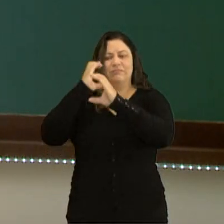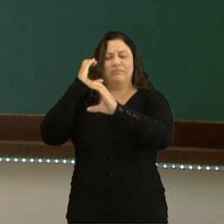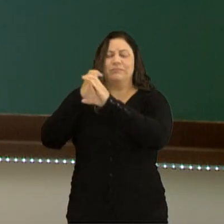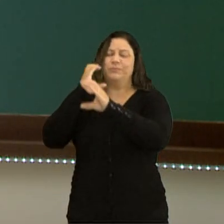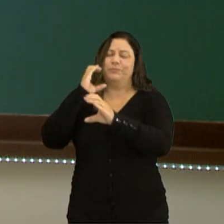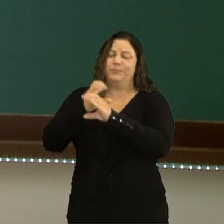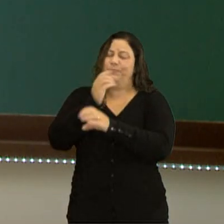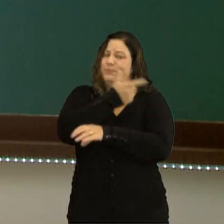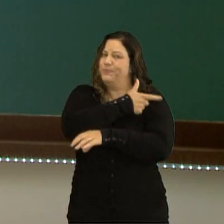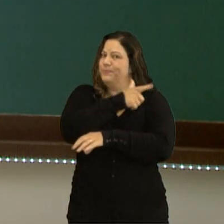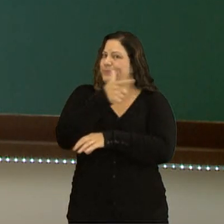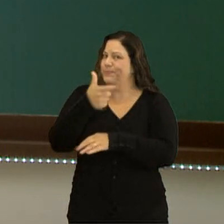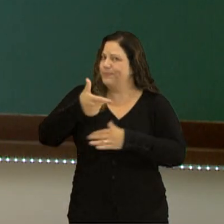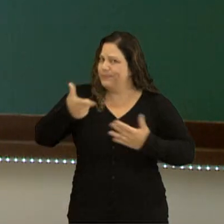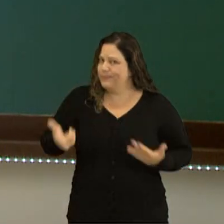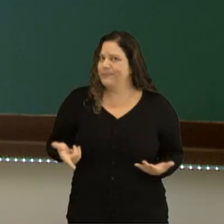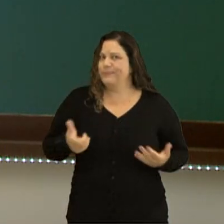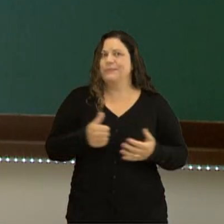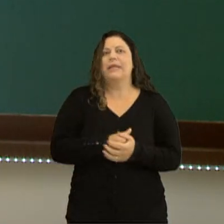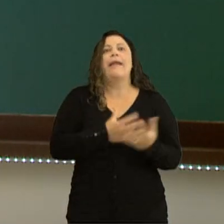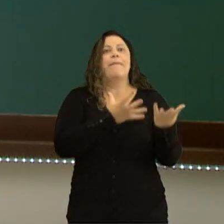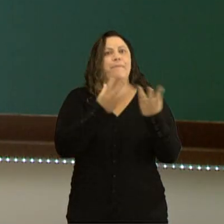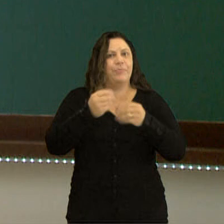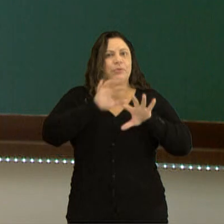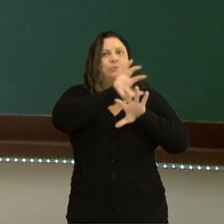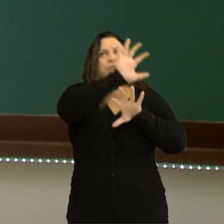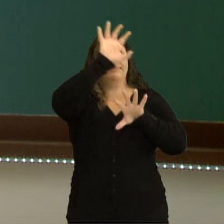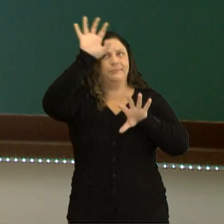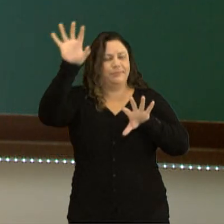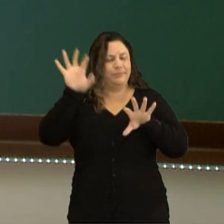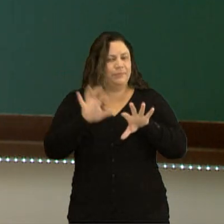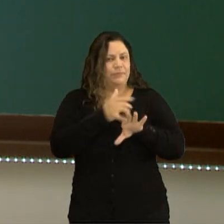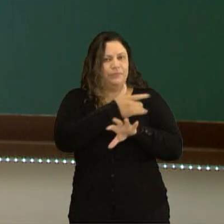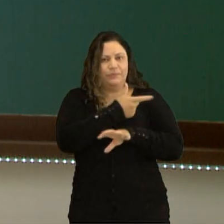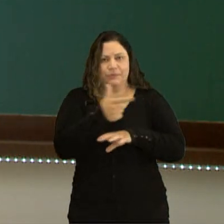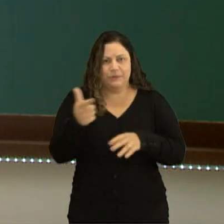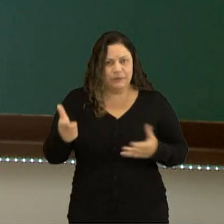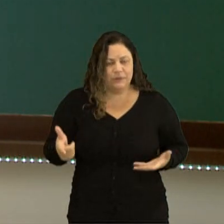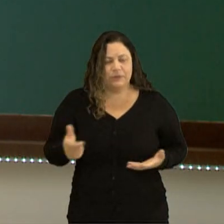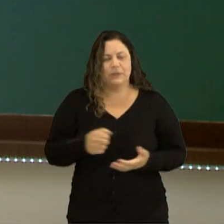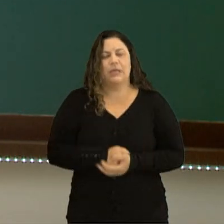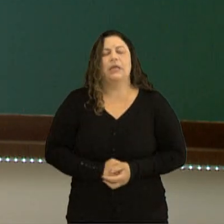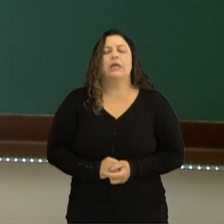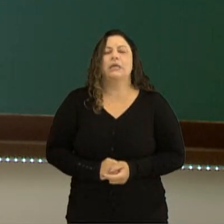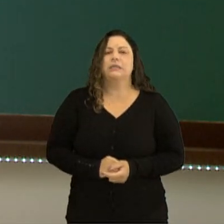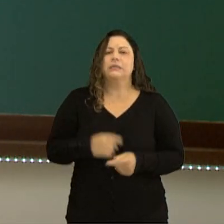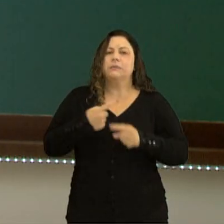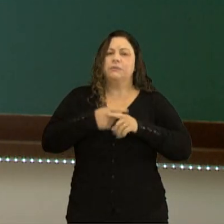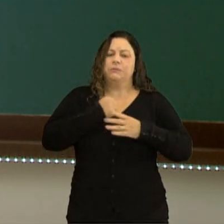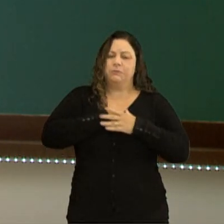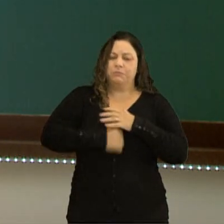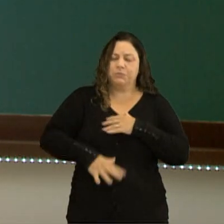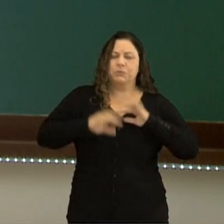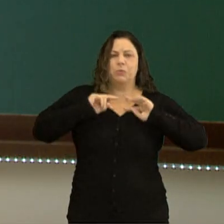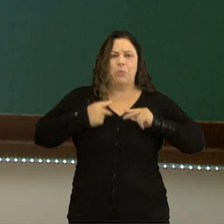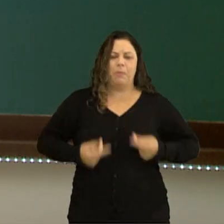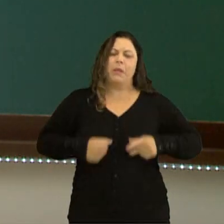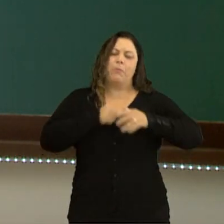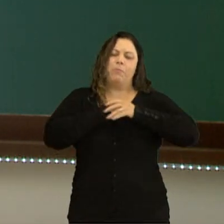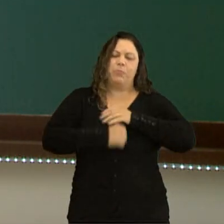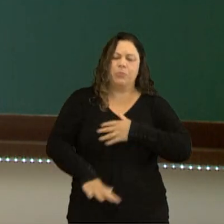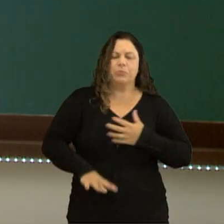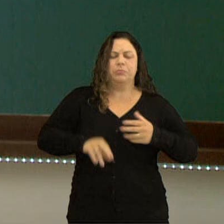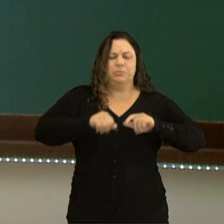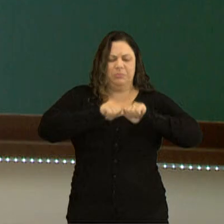muitas regiões. Acontece então ali que as fezes humanas são, né, eliminadas ali no ambiente e elas vão contaminar